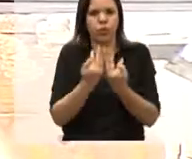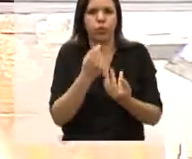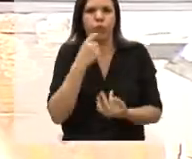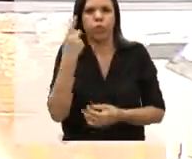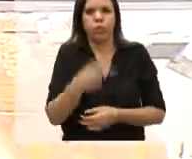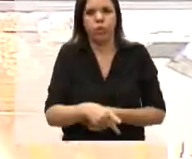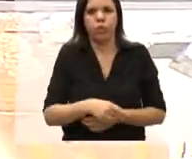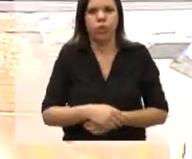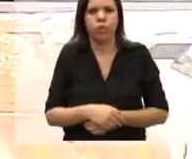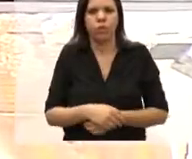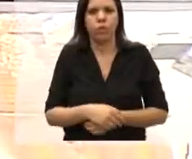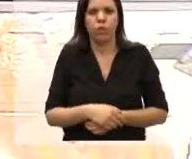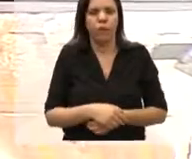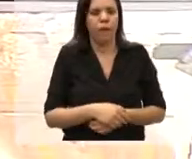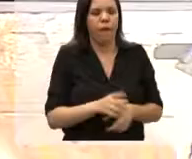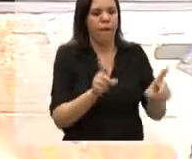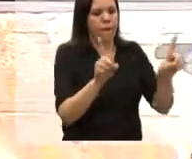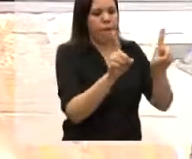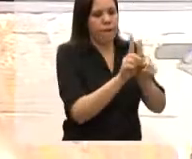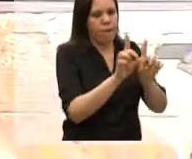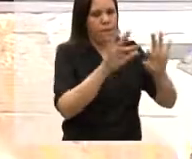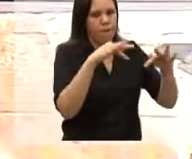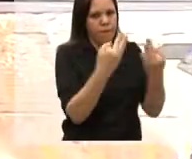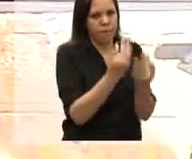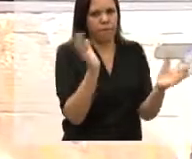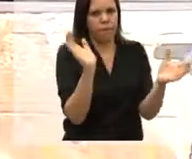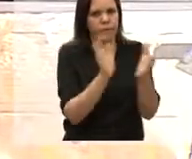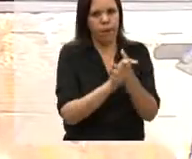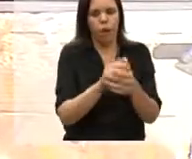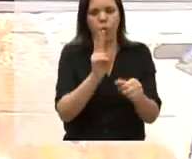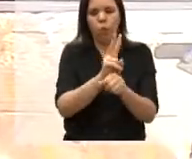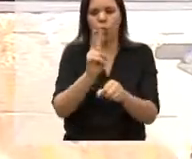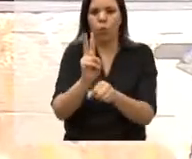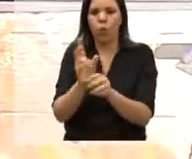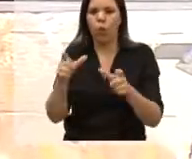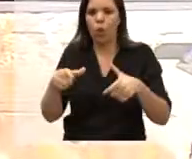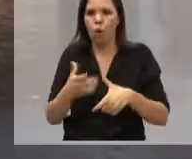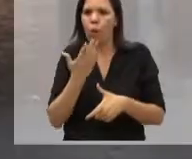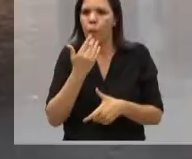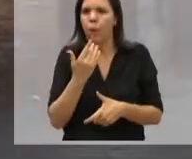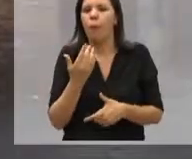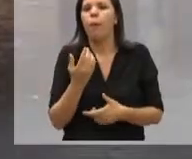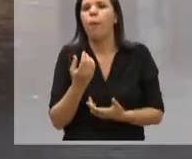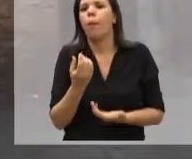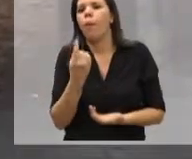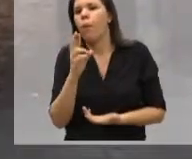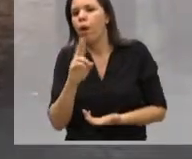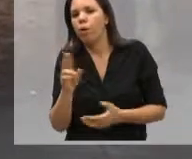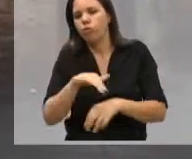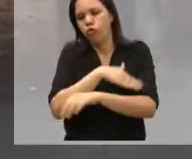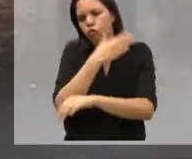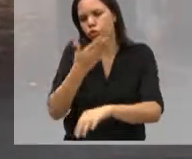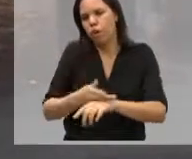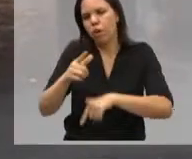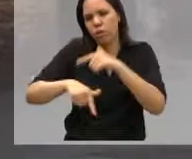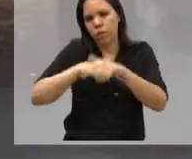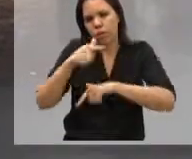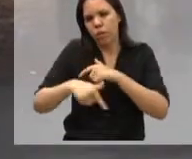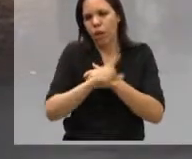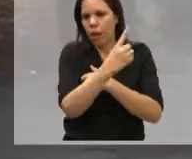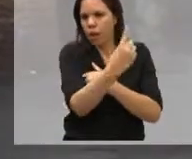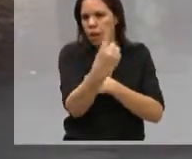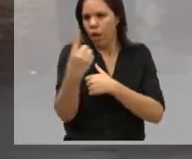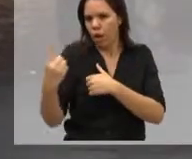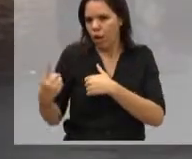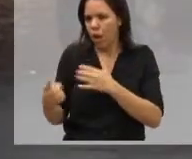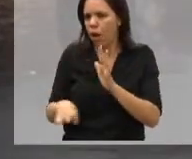Campinas. São casais, famílias que se dedicam lá ao Bom Prato e estão lá diuturnamente trabalhando. Eu acho que cada um dando a